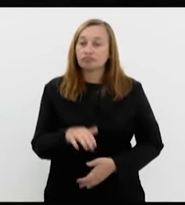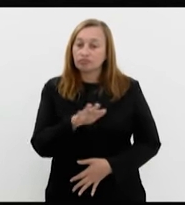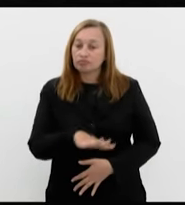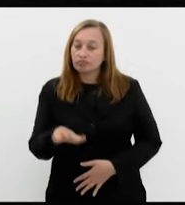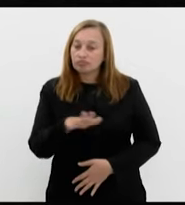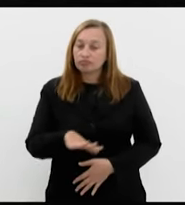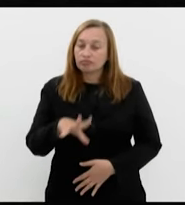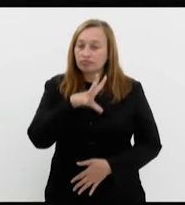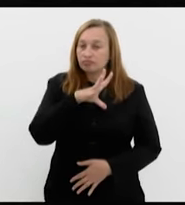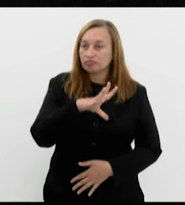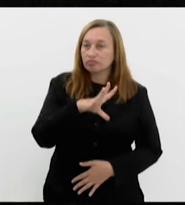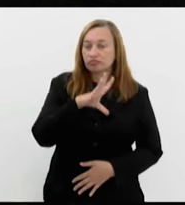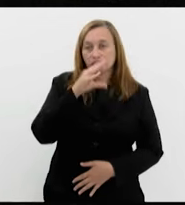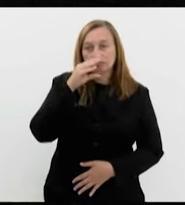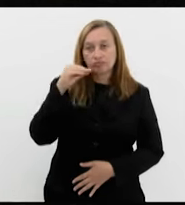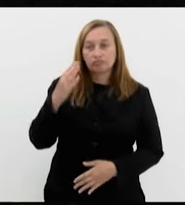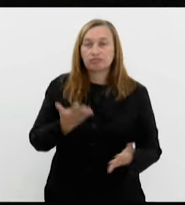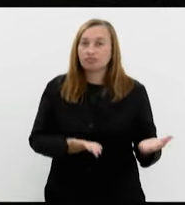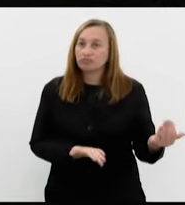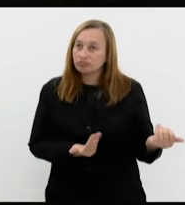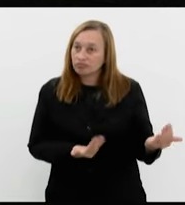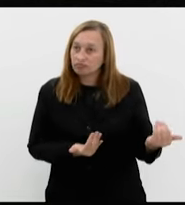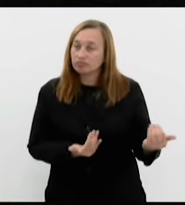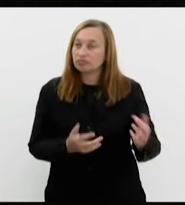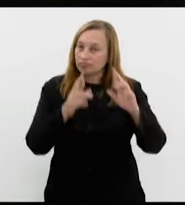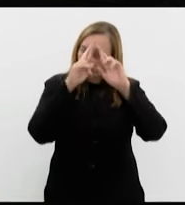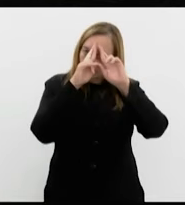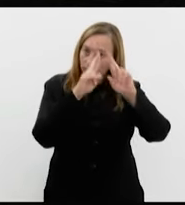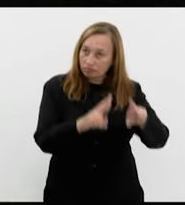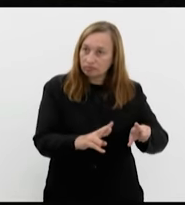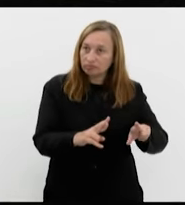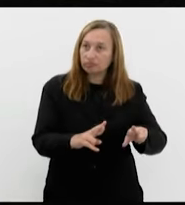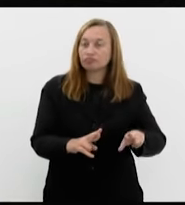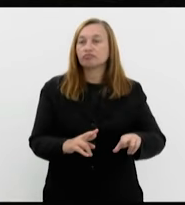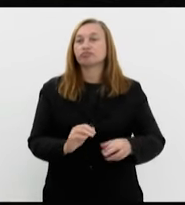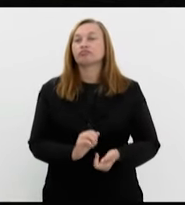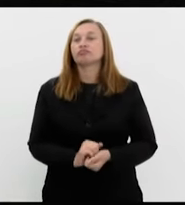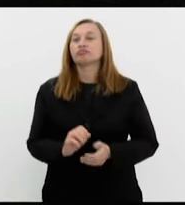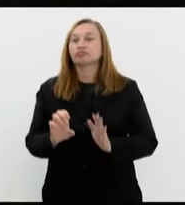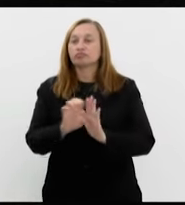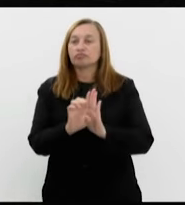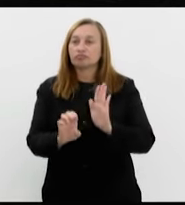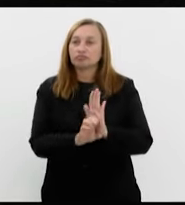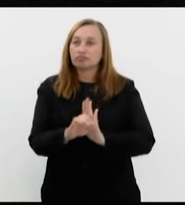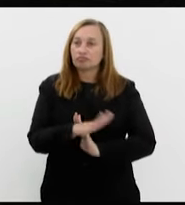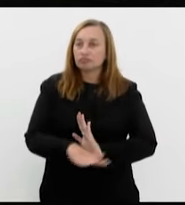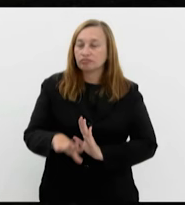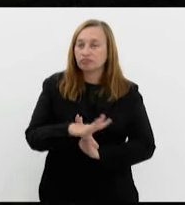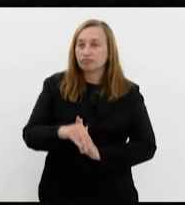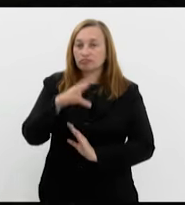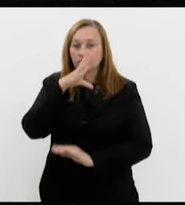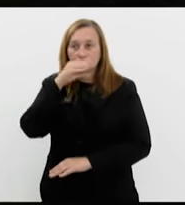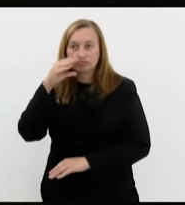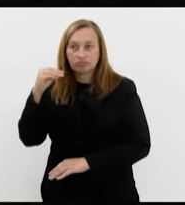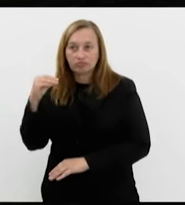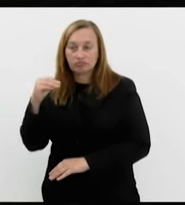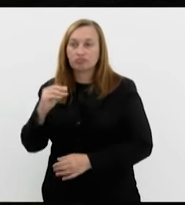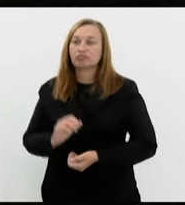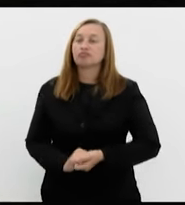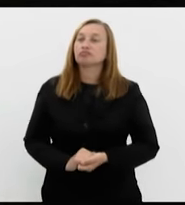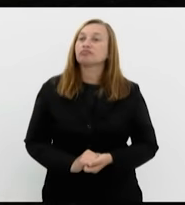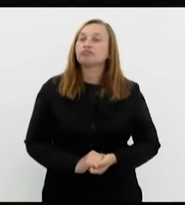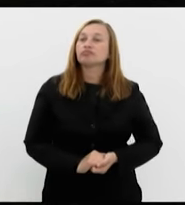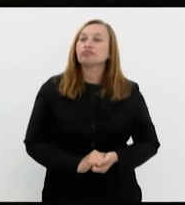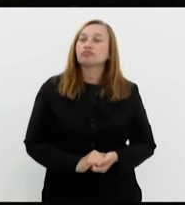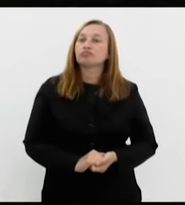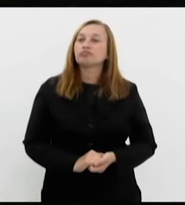esses jovens, esses adolescentes e que respeitem o Estatuto da Criança e do Adolescente, o ECA. Então, esse é um programa